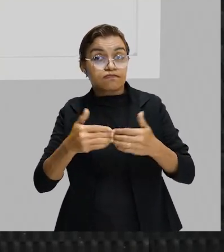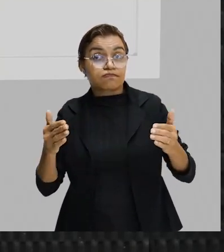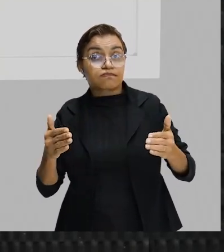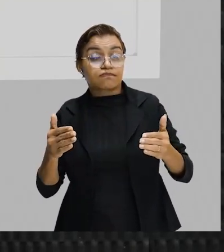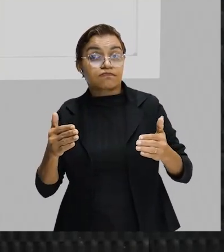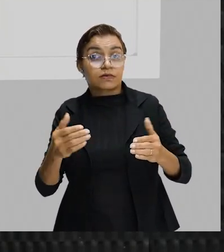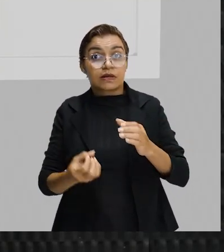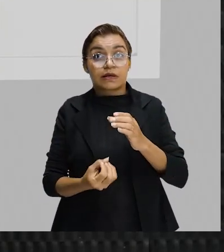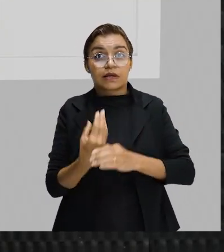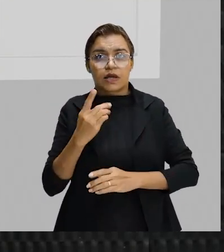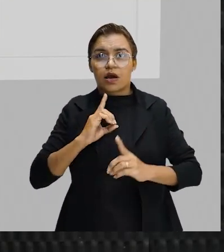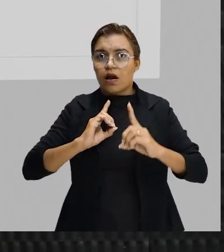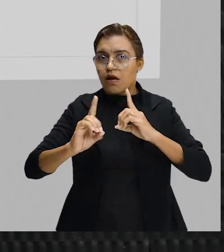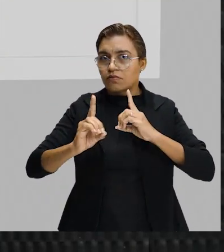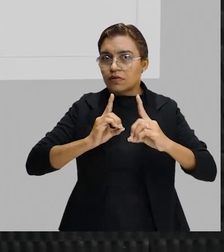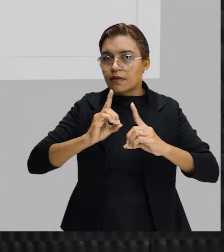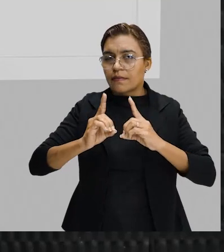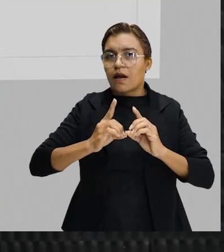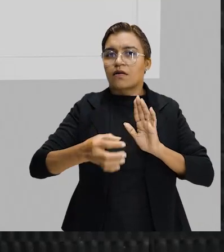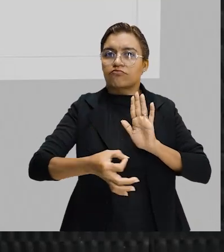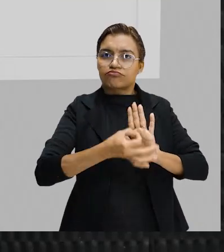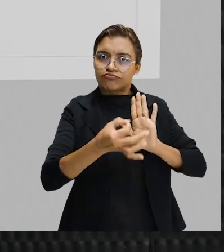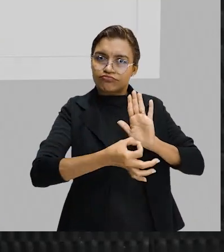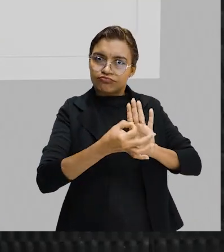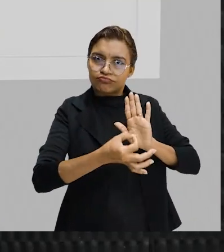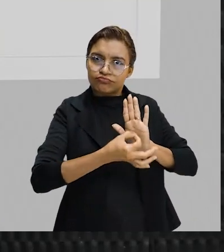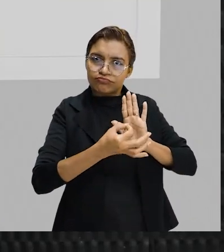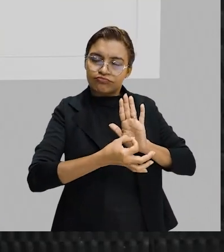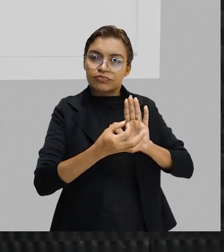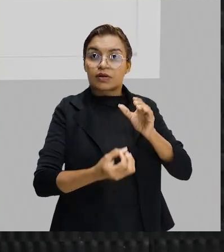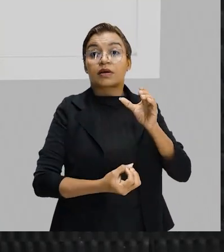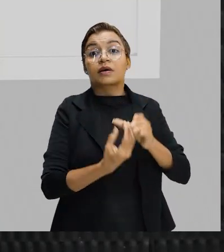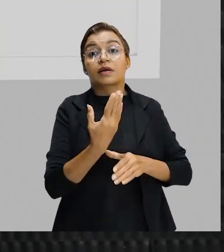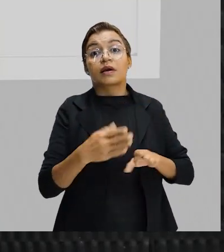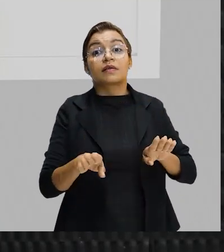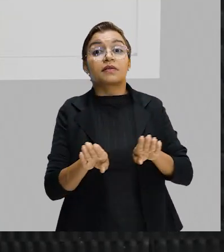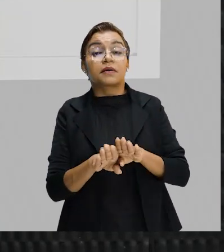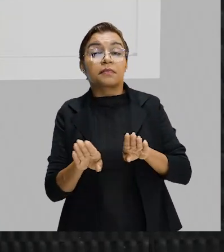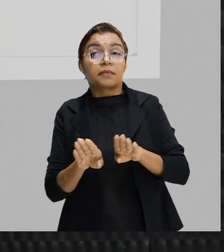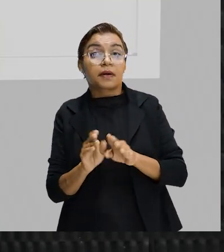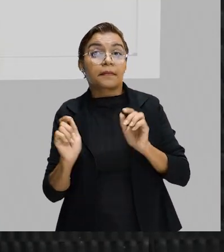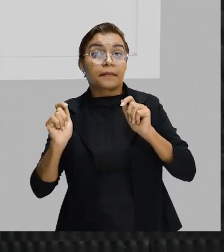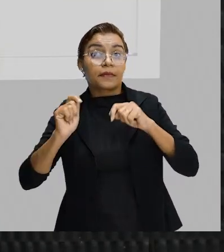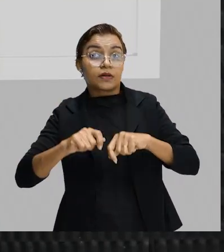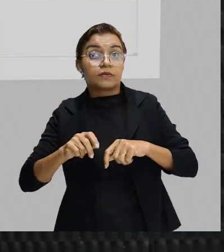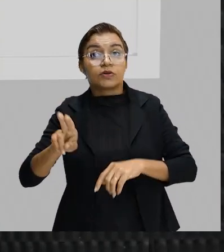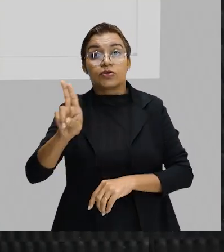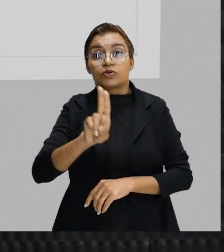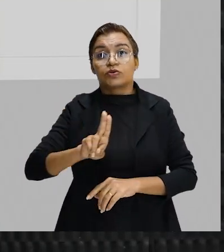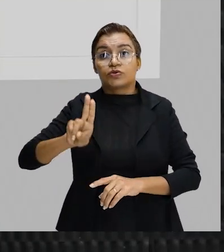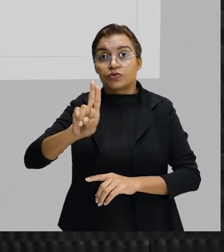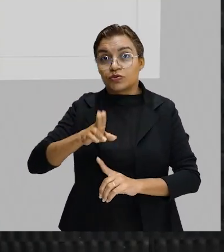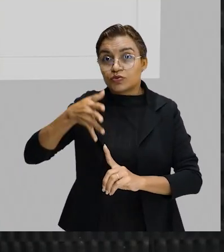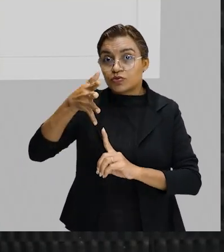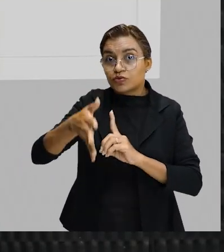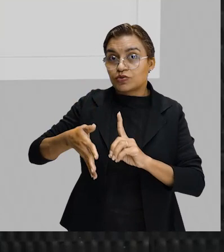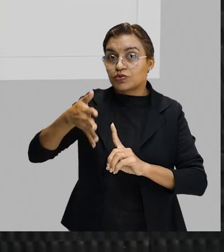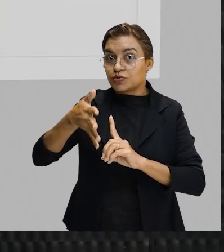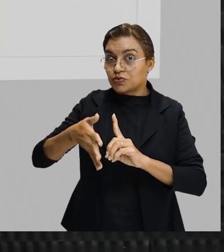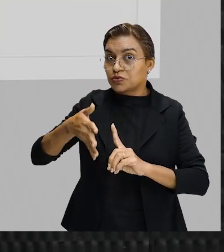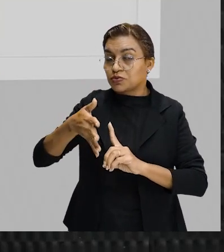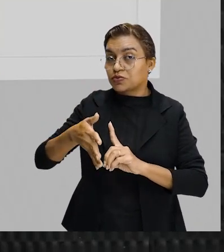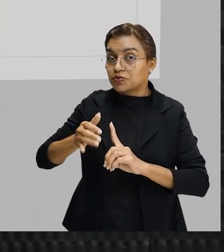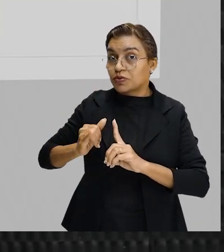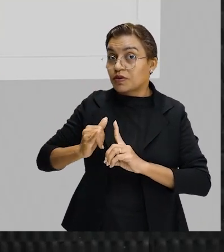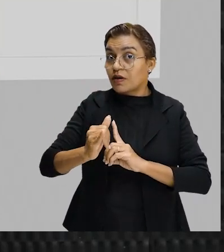ela cria o debate, ela cria a argumentação, ela cria também a possibilidade do uso do discurso da filosofia.